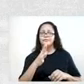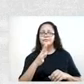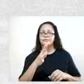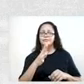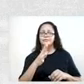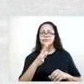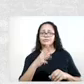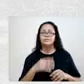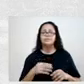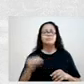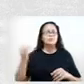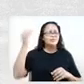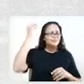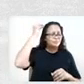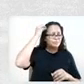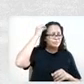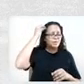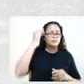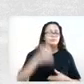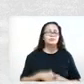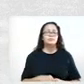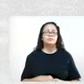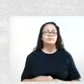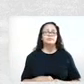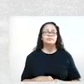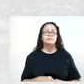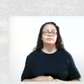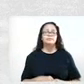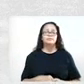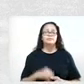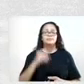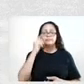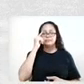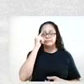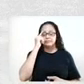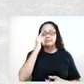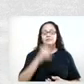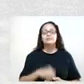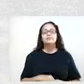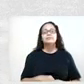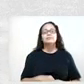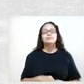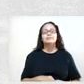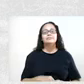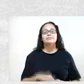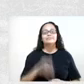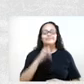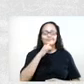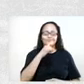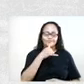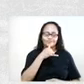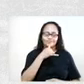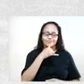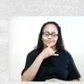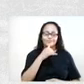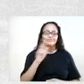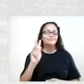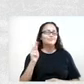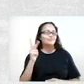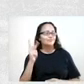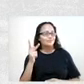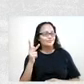serem culpados por ela, ok? Nesses casos, infelizmente, a história,